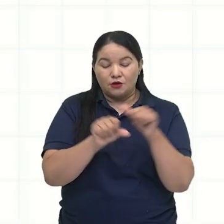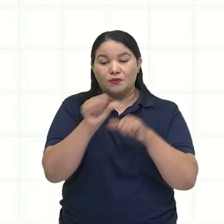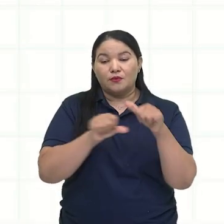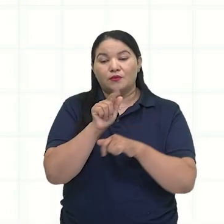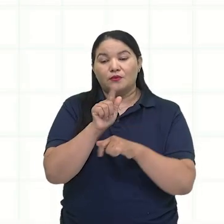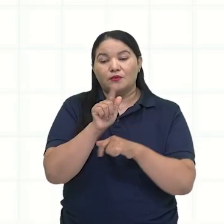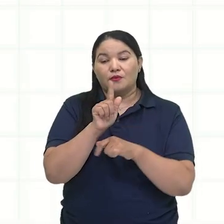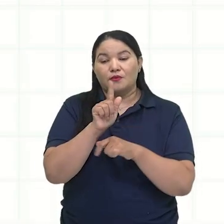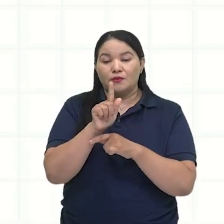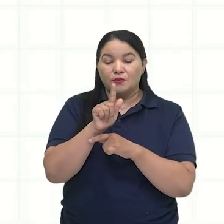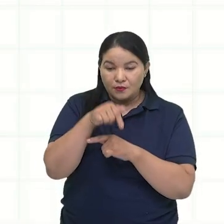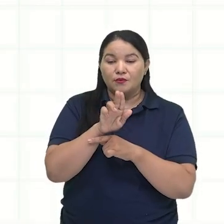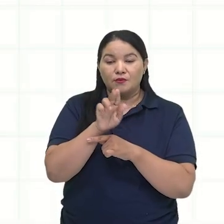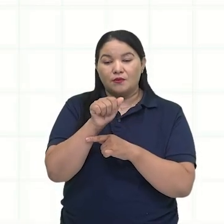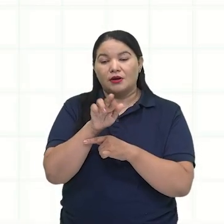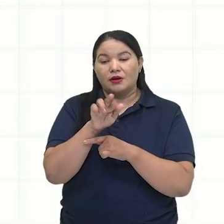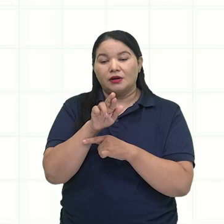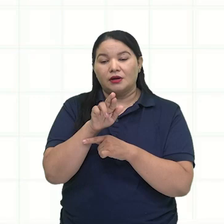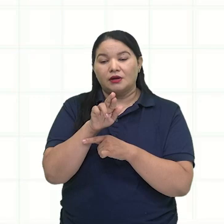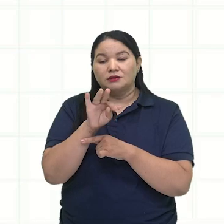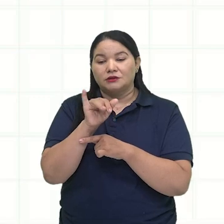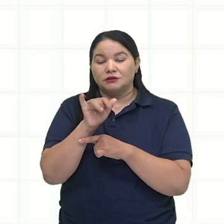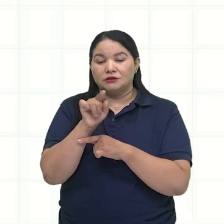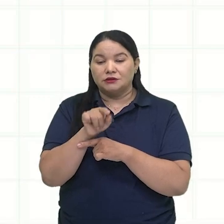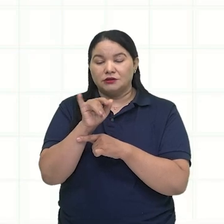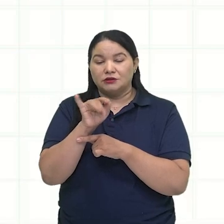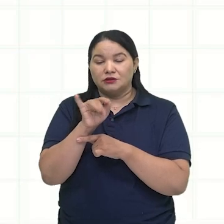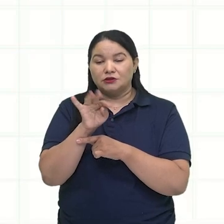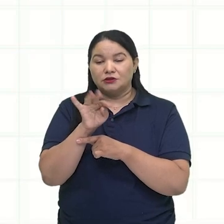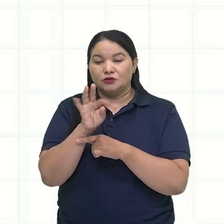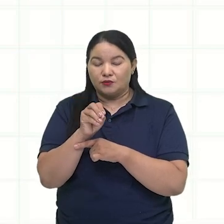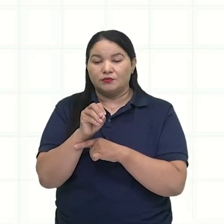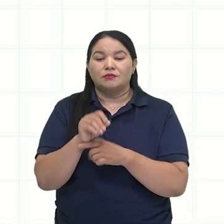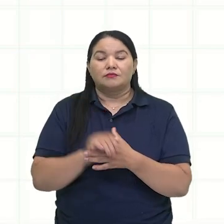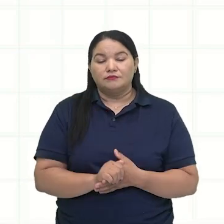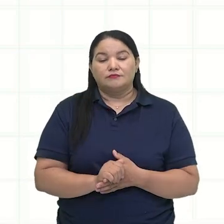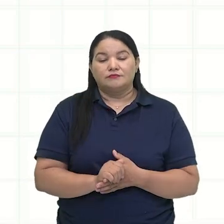quartzito, certo? Então, nós estamos vendo aí